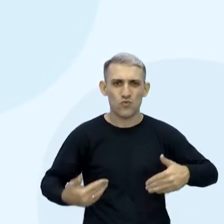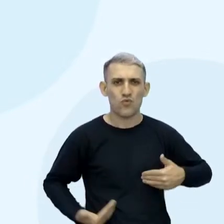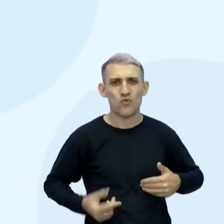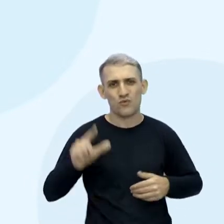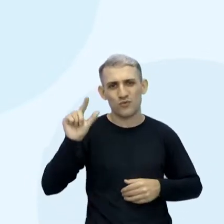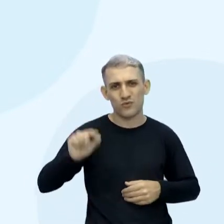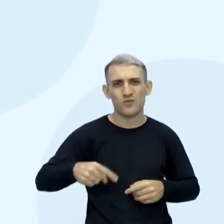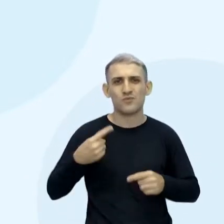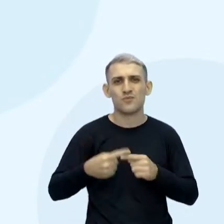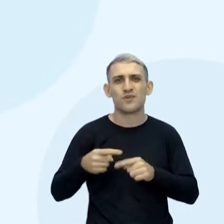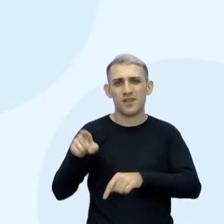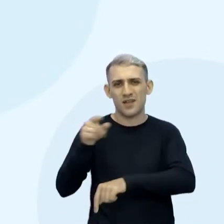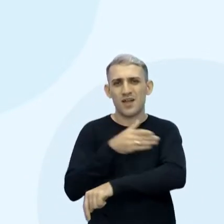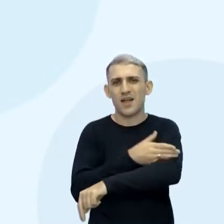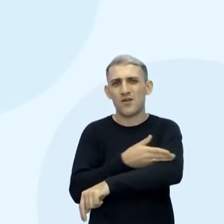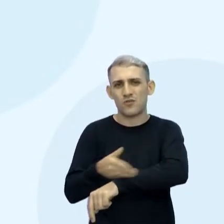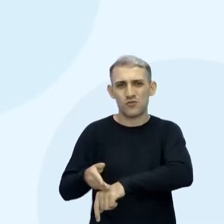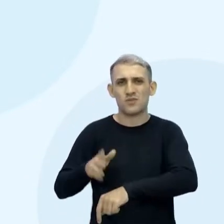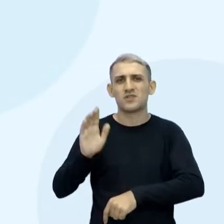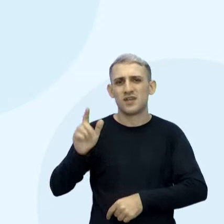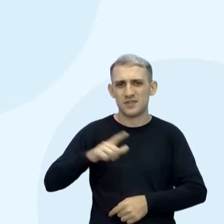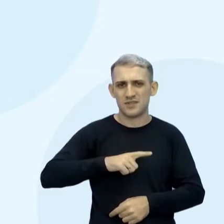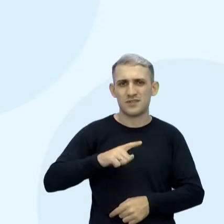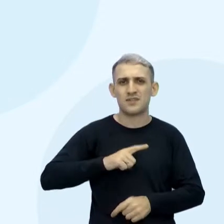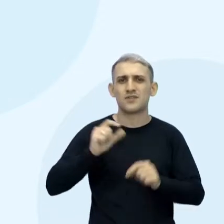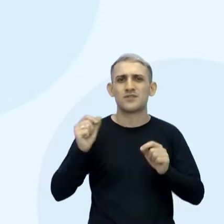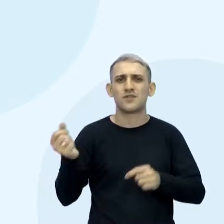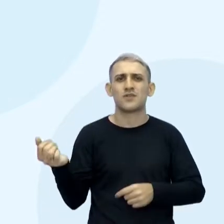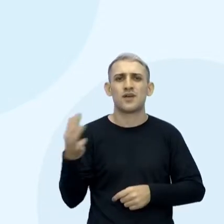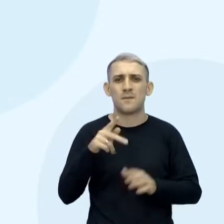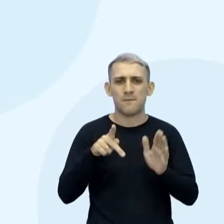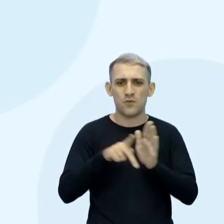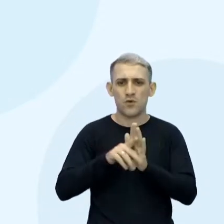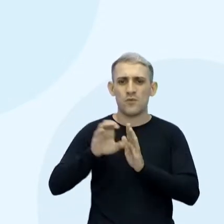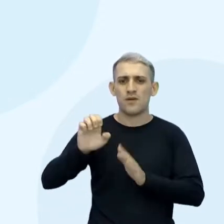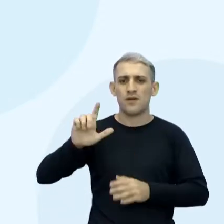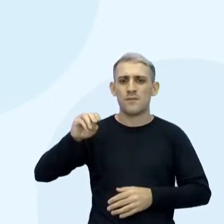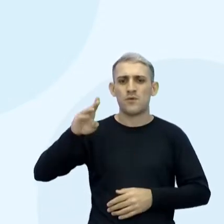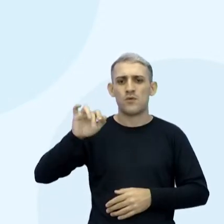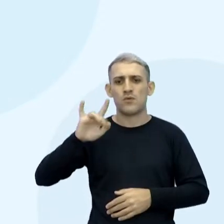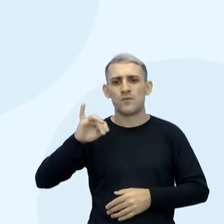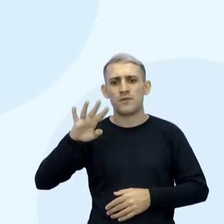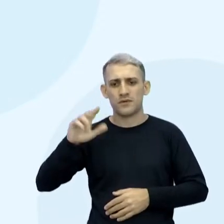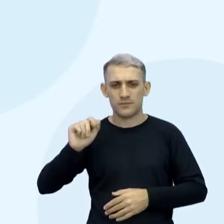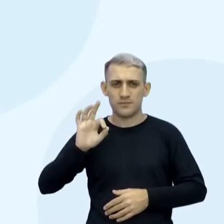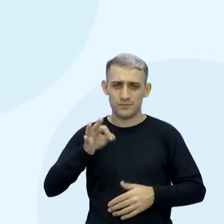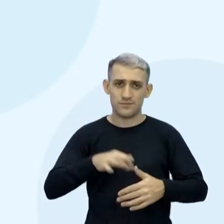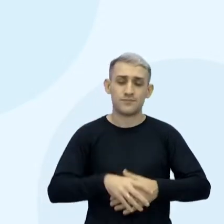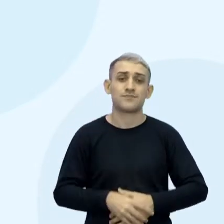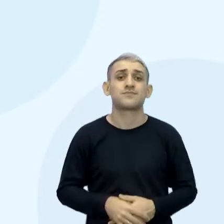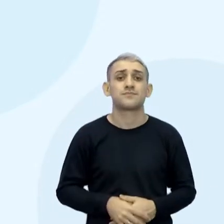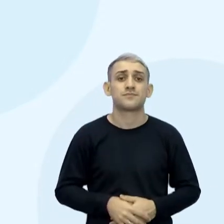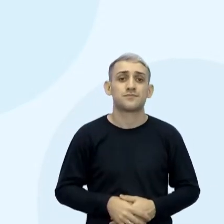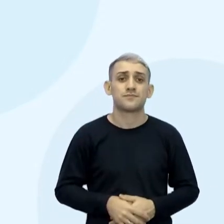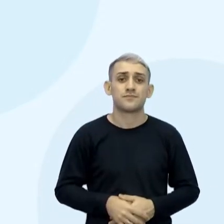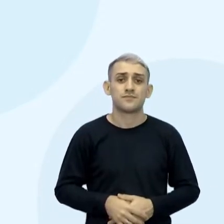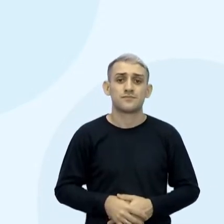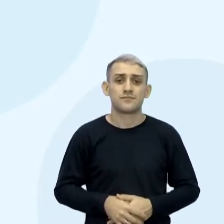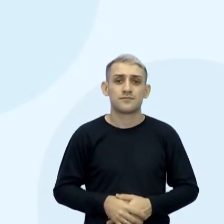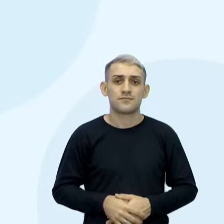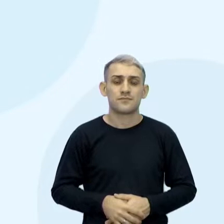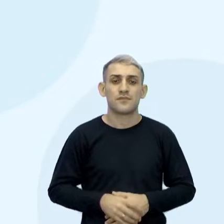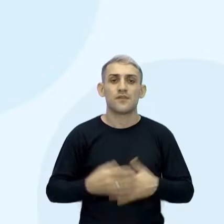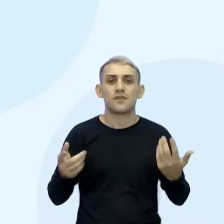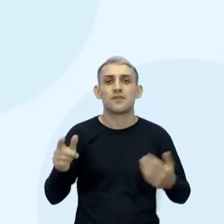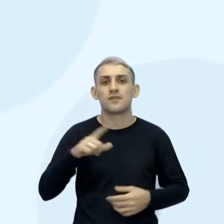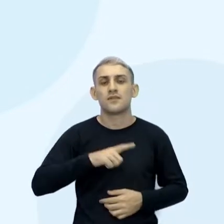estão acostumados a essa altitude, já tem uma quantidade de hemoglobina maior, como eu disse para vocês anteriormente. Bom, então,